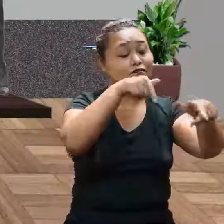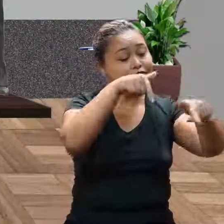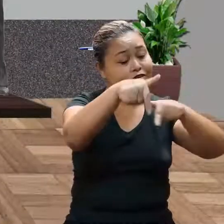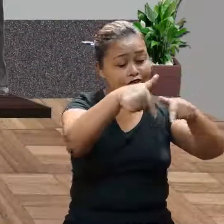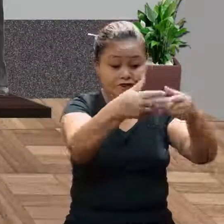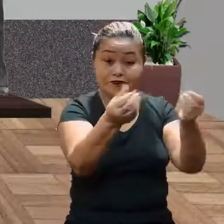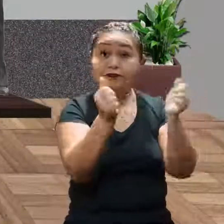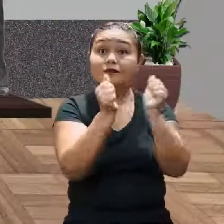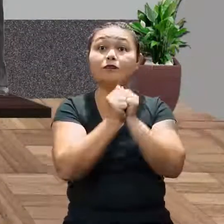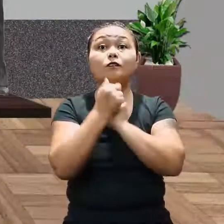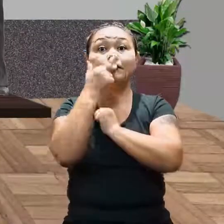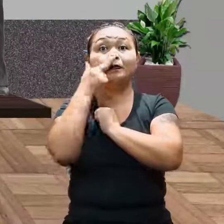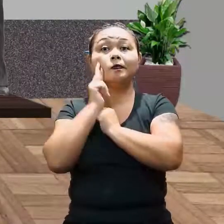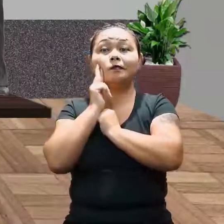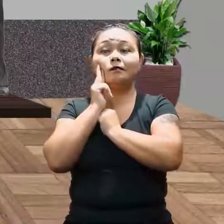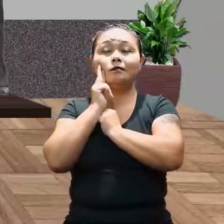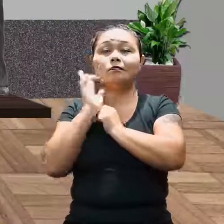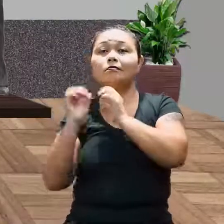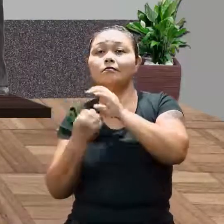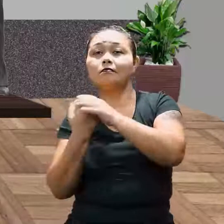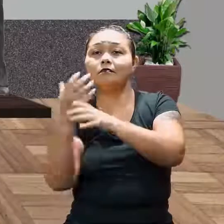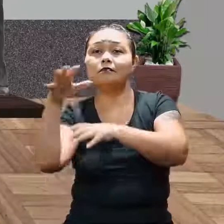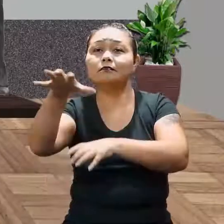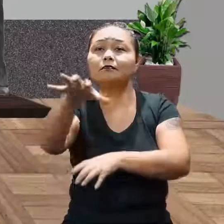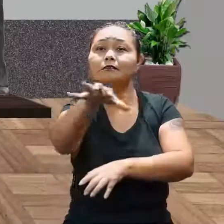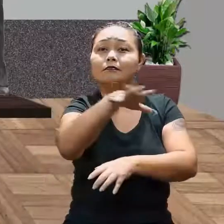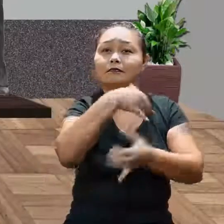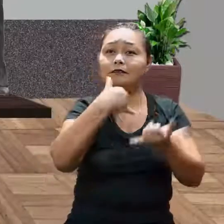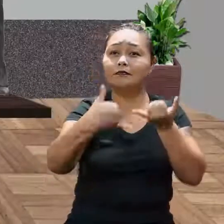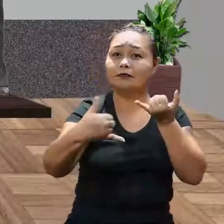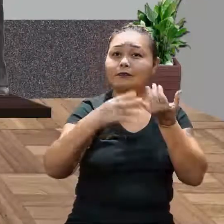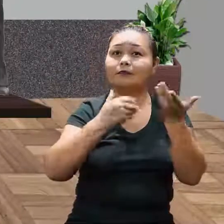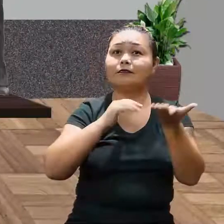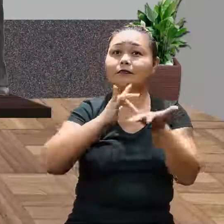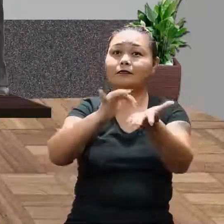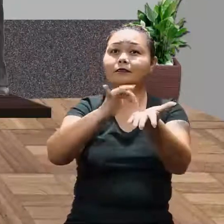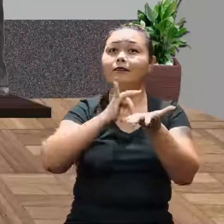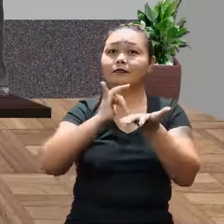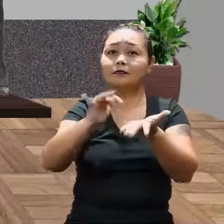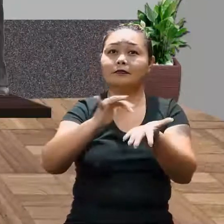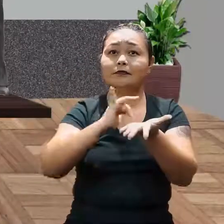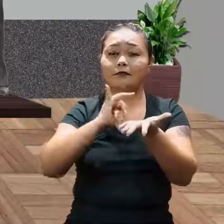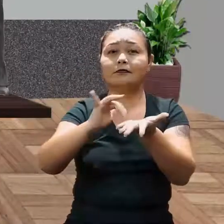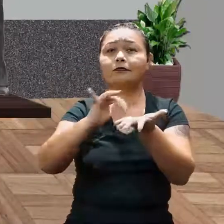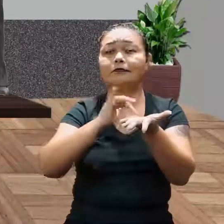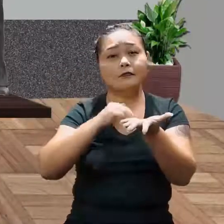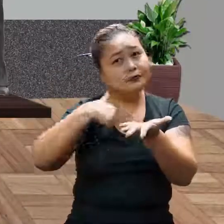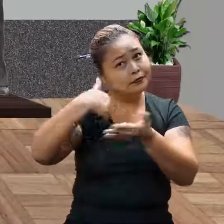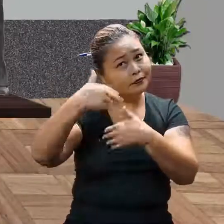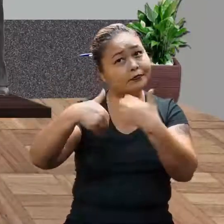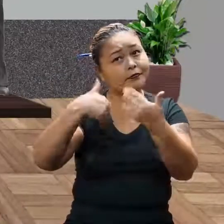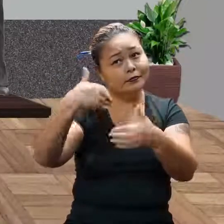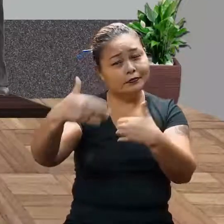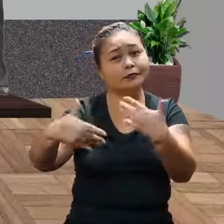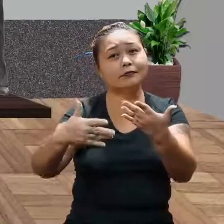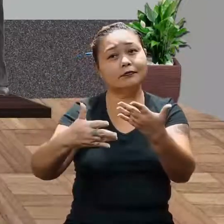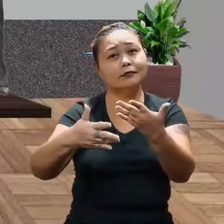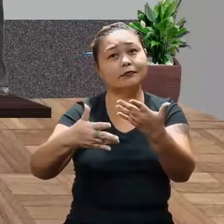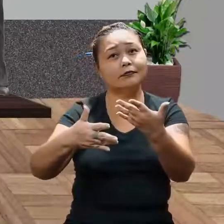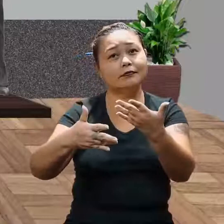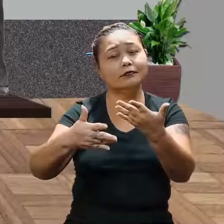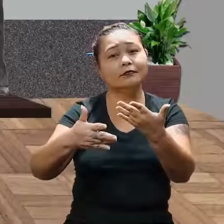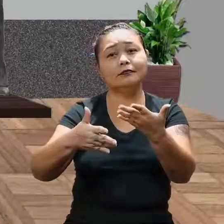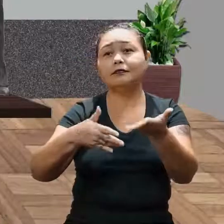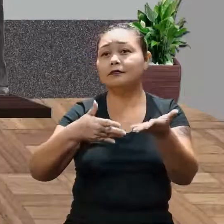ele na implantação dessas linhas telegráficas, seguindo o seu rumo, seguindo o